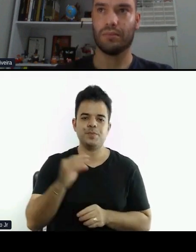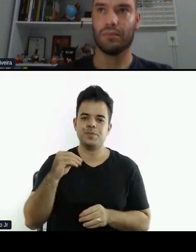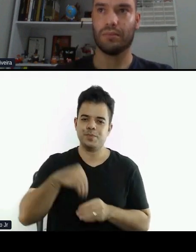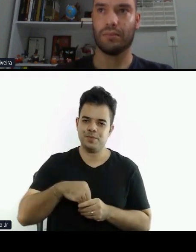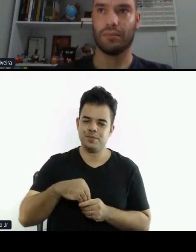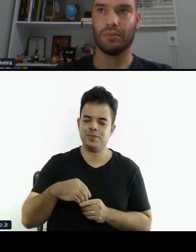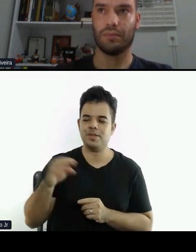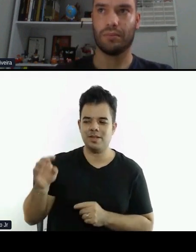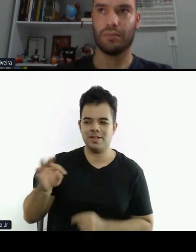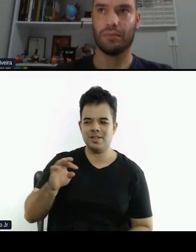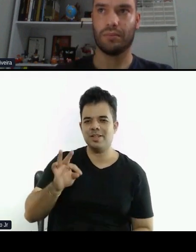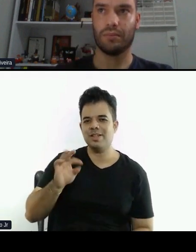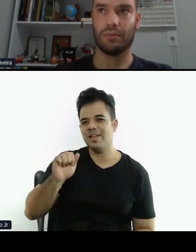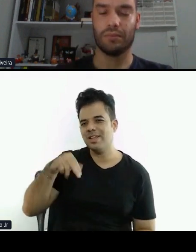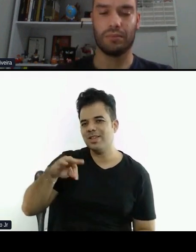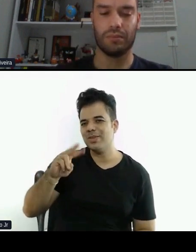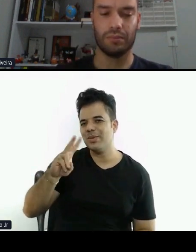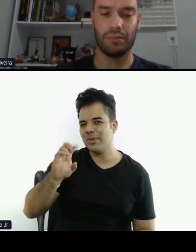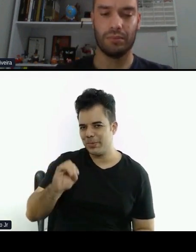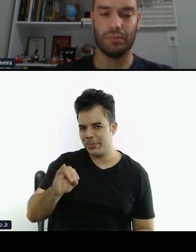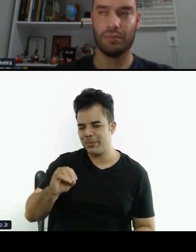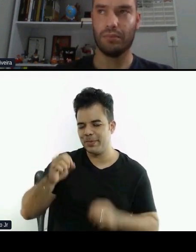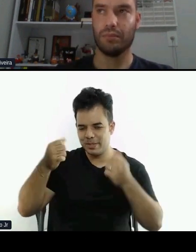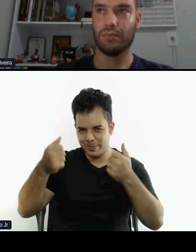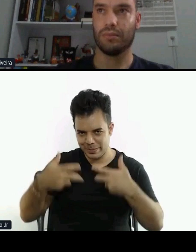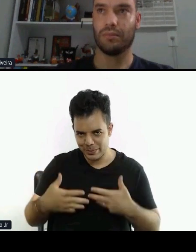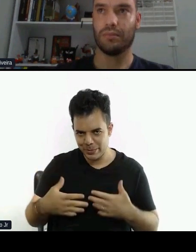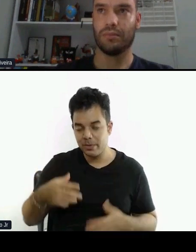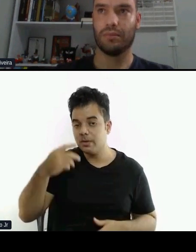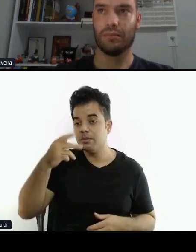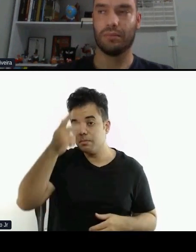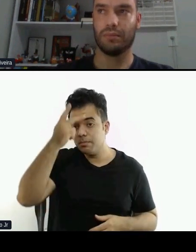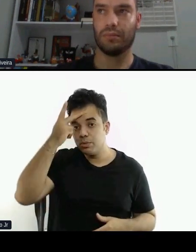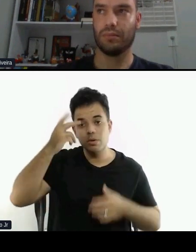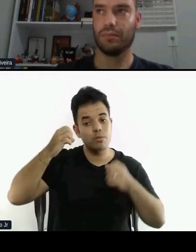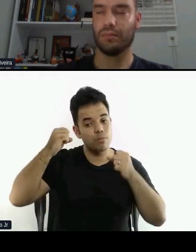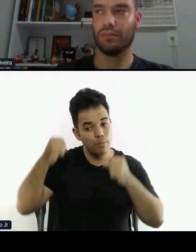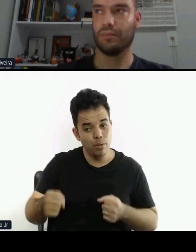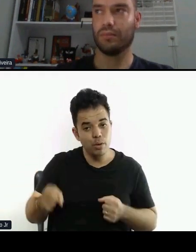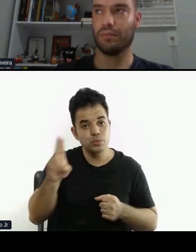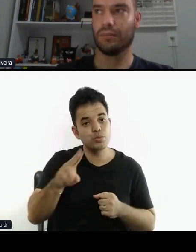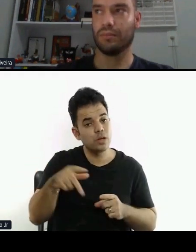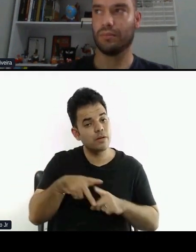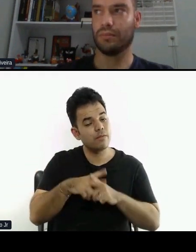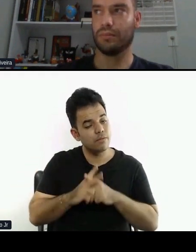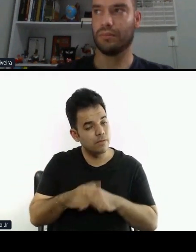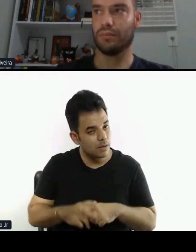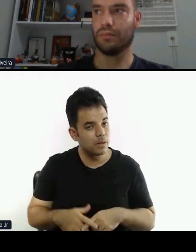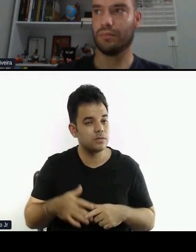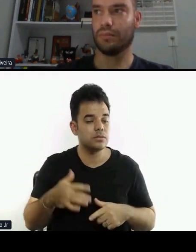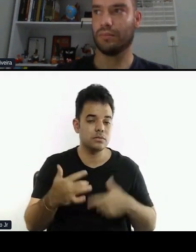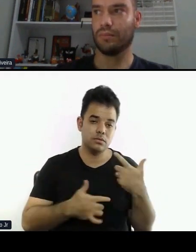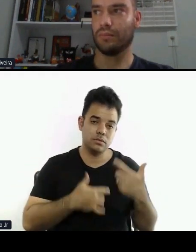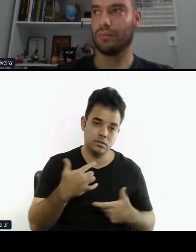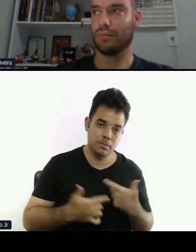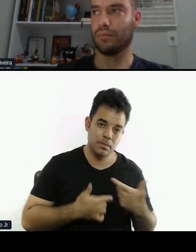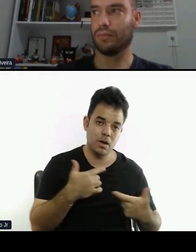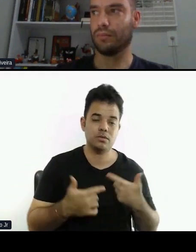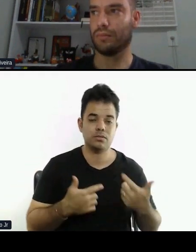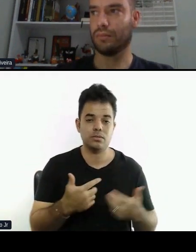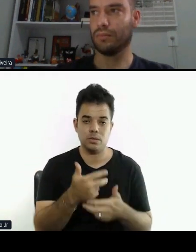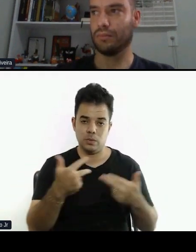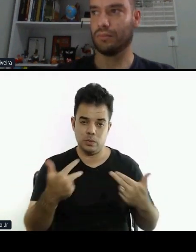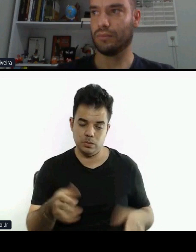fato a gente permitir, né, que as pessoas consigam utilizar nossas ferramentas do nosso trabalho, né? Então, enfim, será que todas as